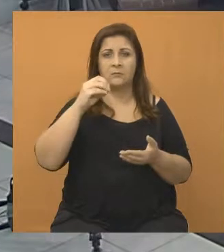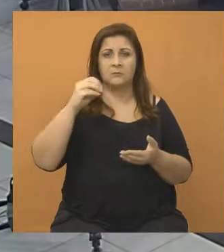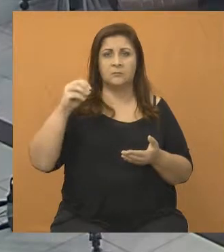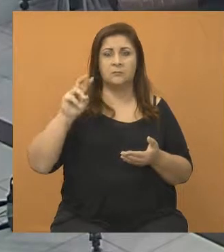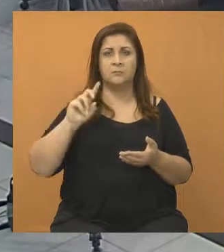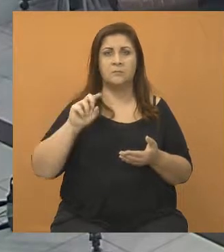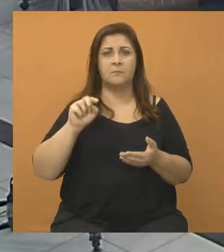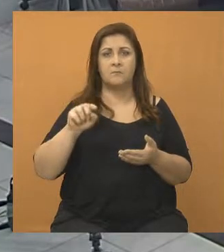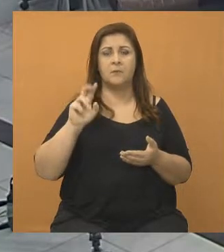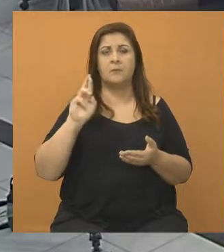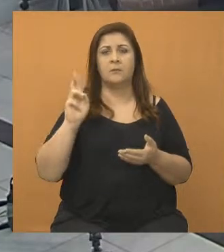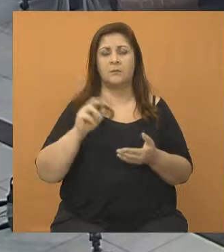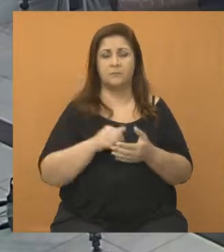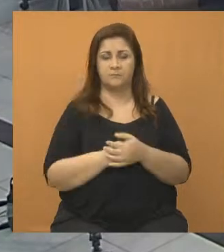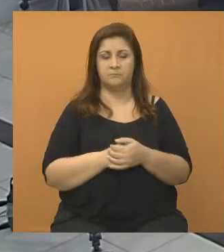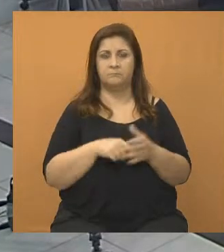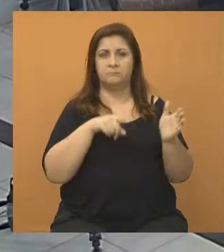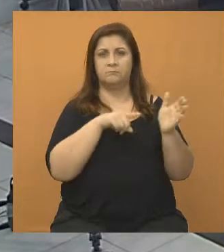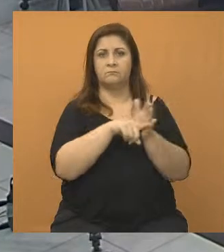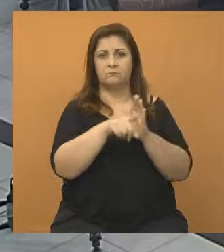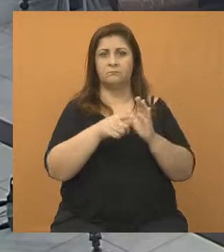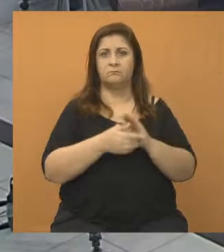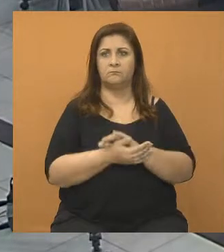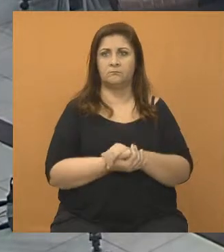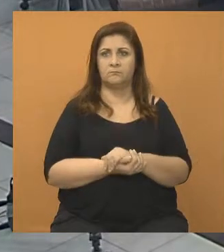1.200.000. A pergunta,